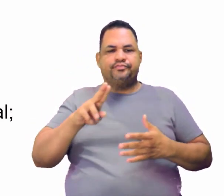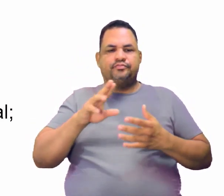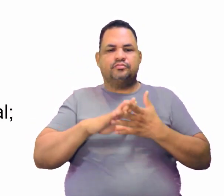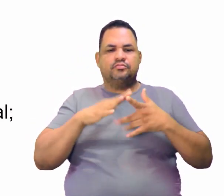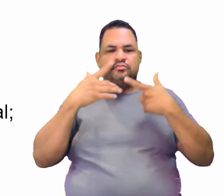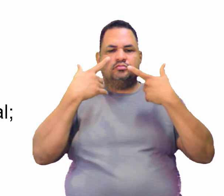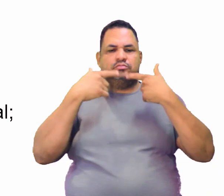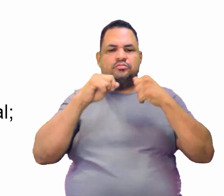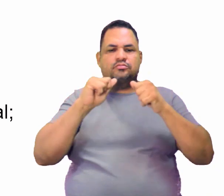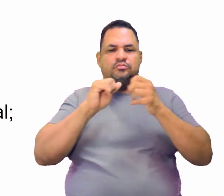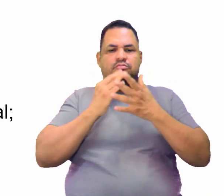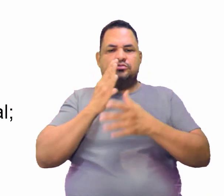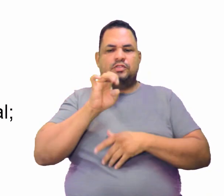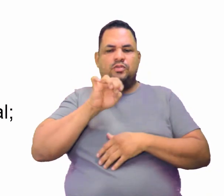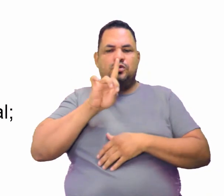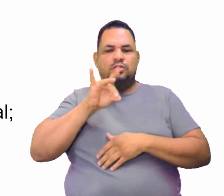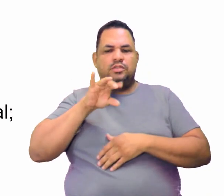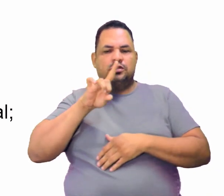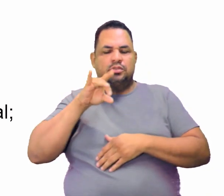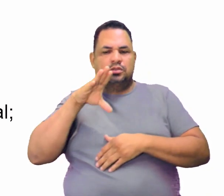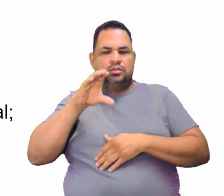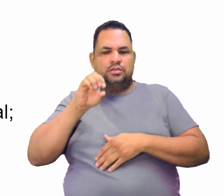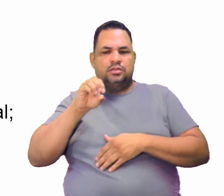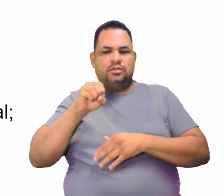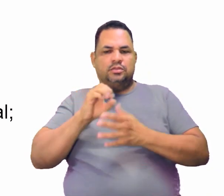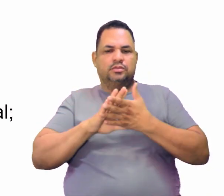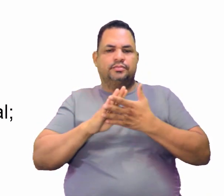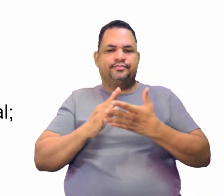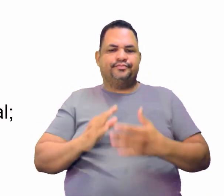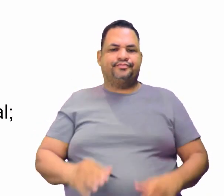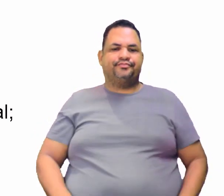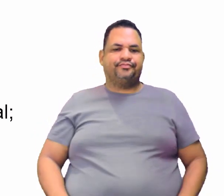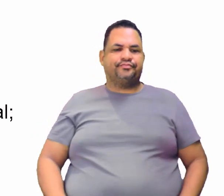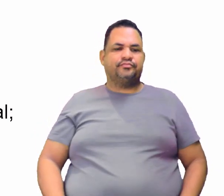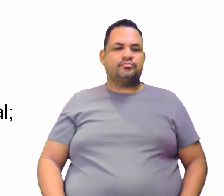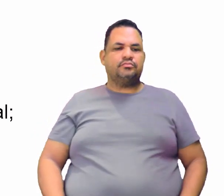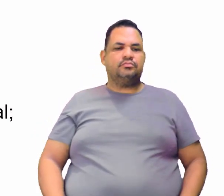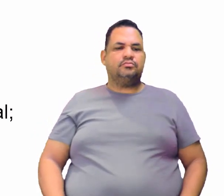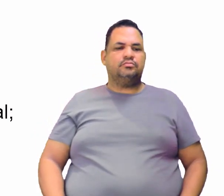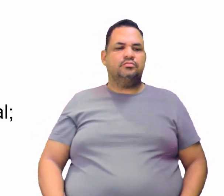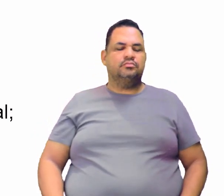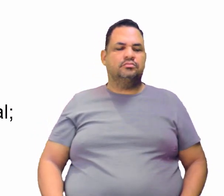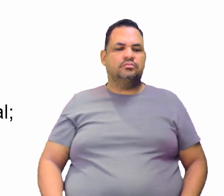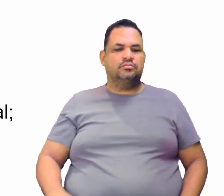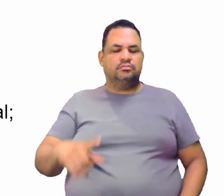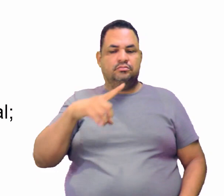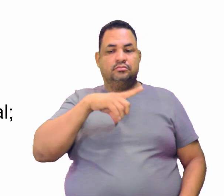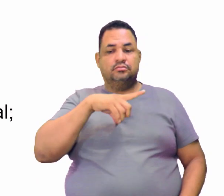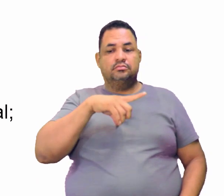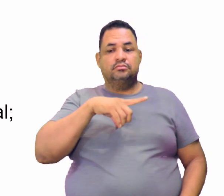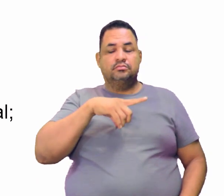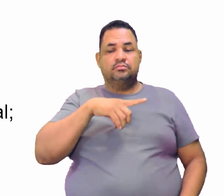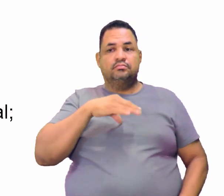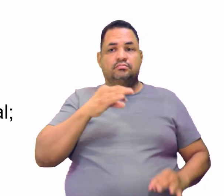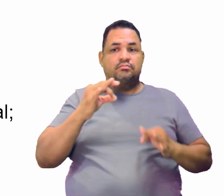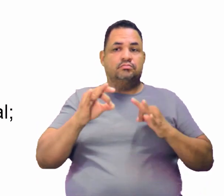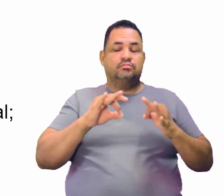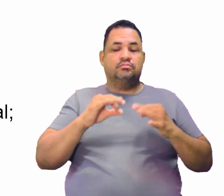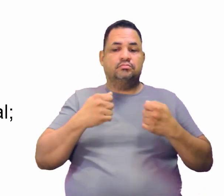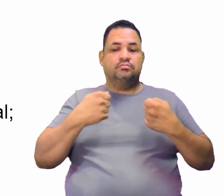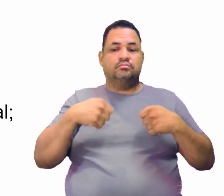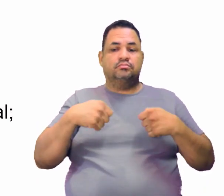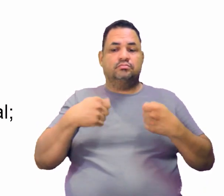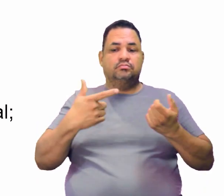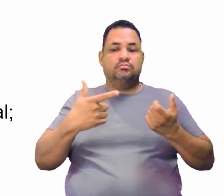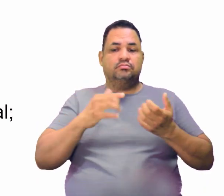linguagem conotativa, que é a linguagem figurada, tá certo? Que vai dar para o